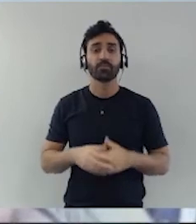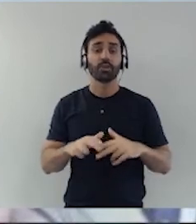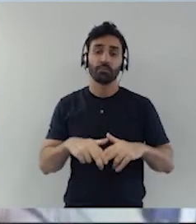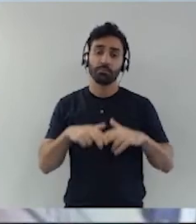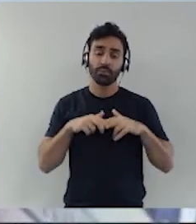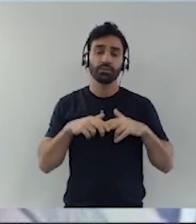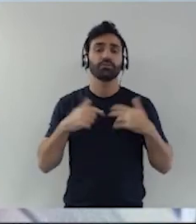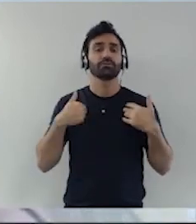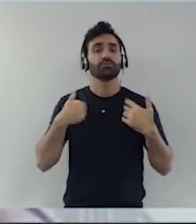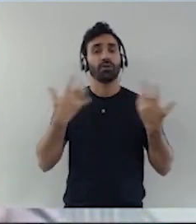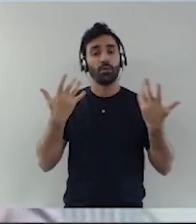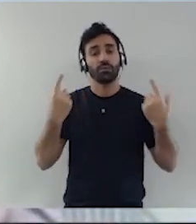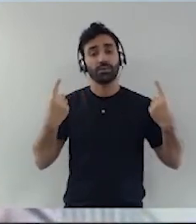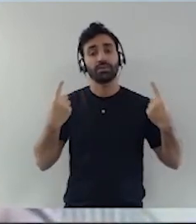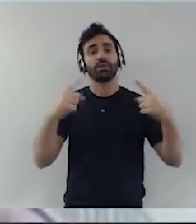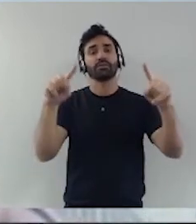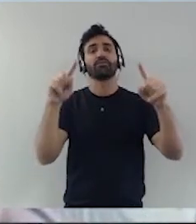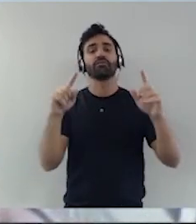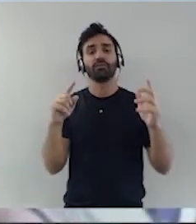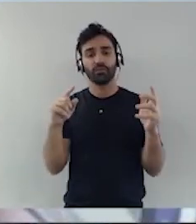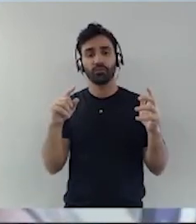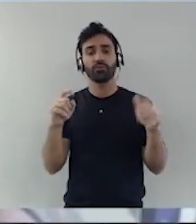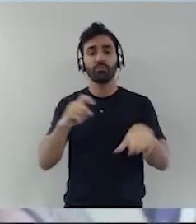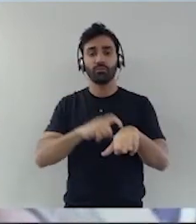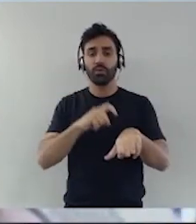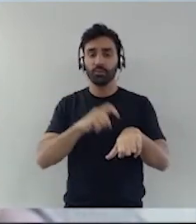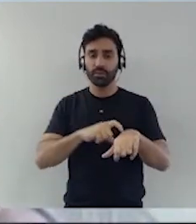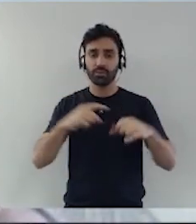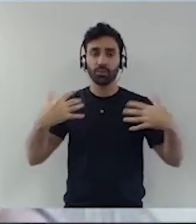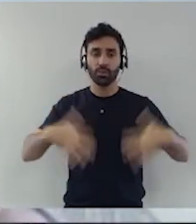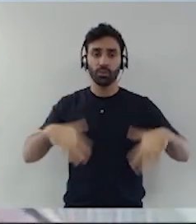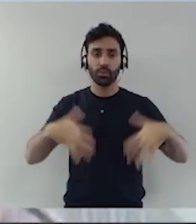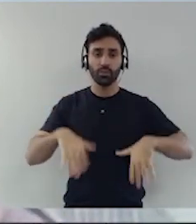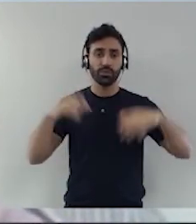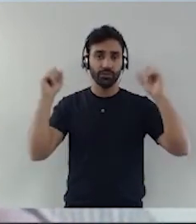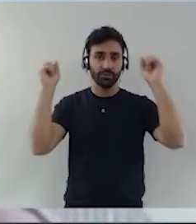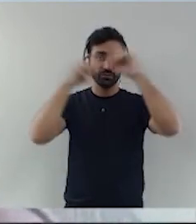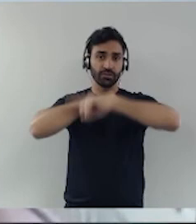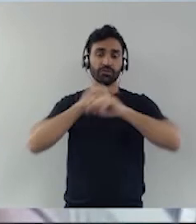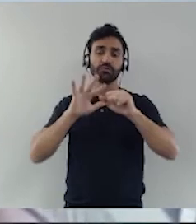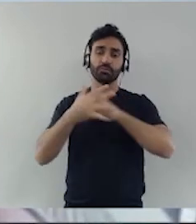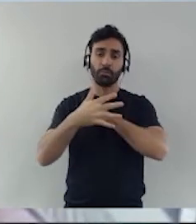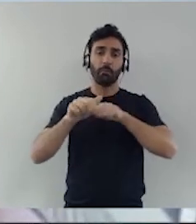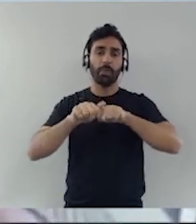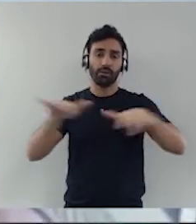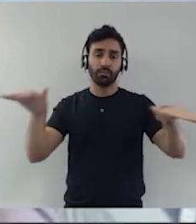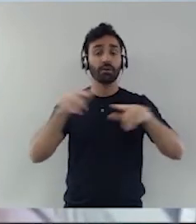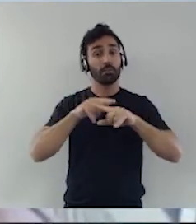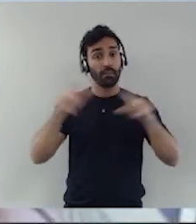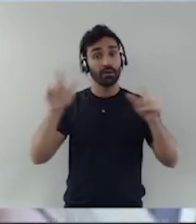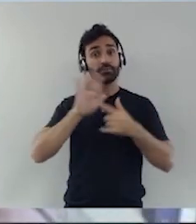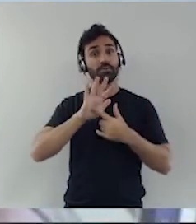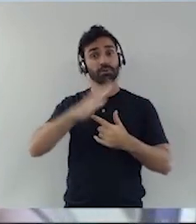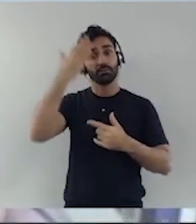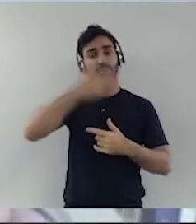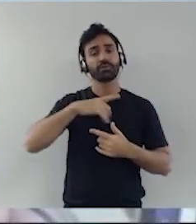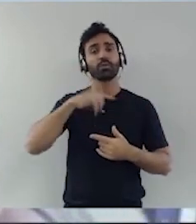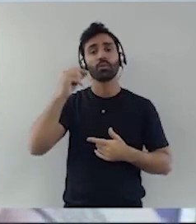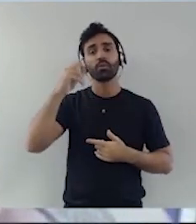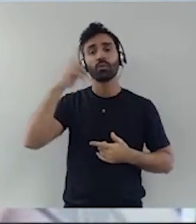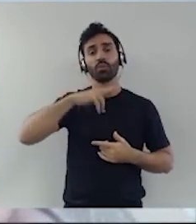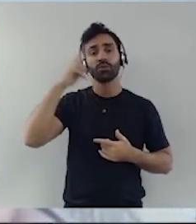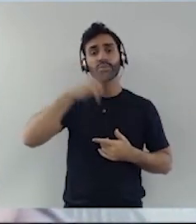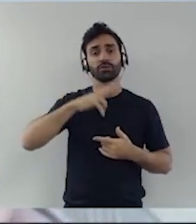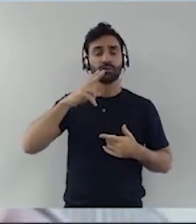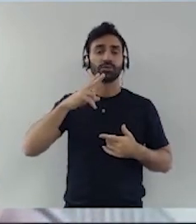está lançado o desafio, o momento é muito doloroso, né, da pandemia, mas ele trouxe a urgência em